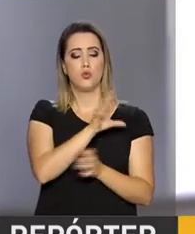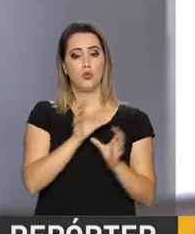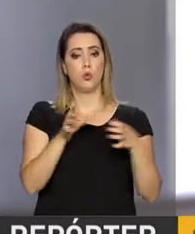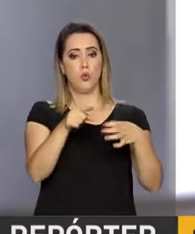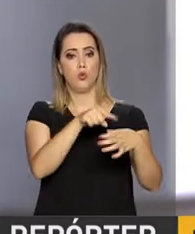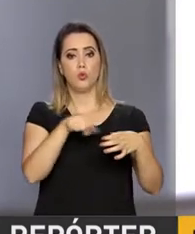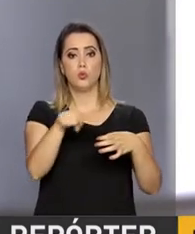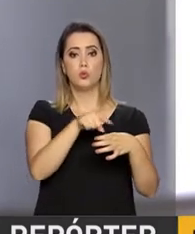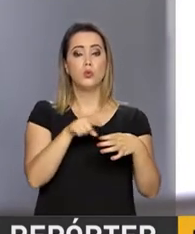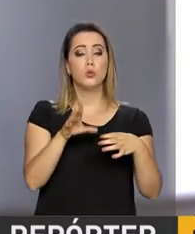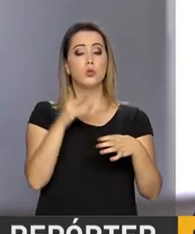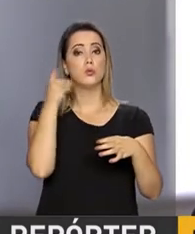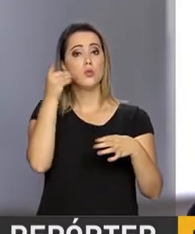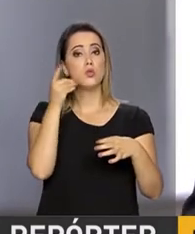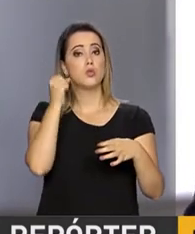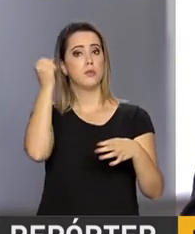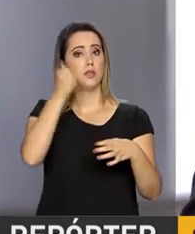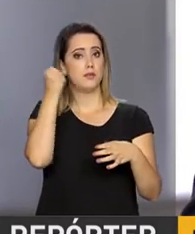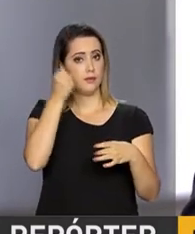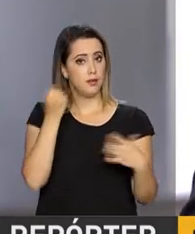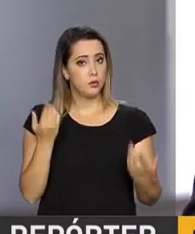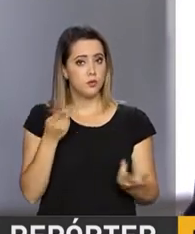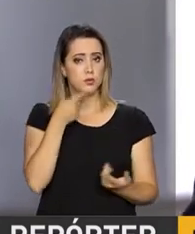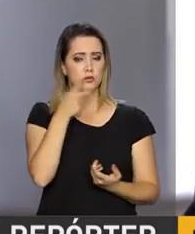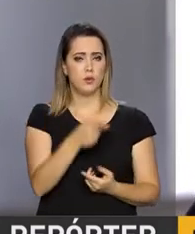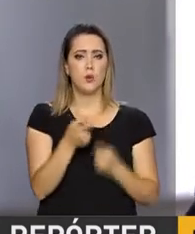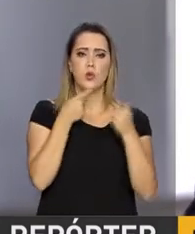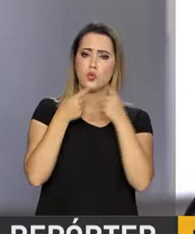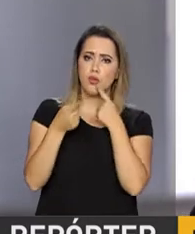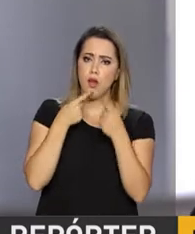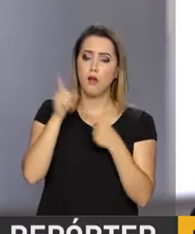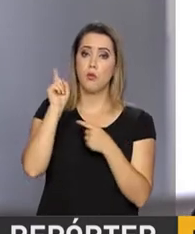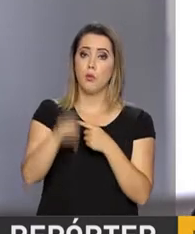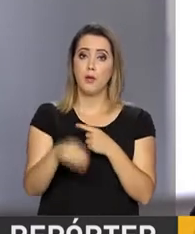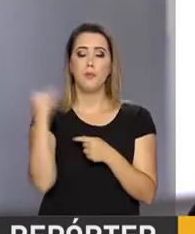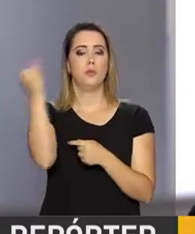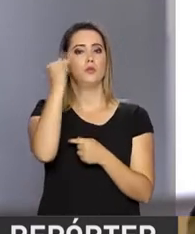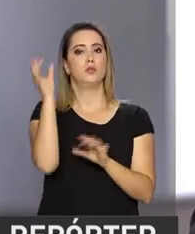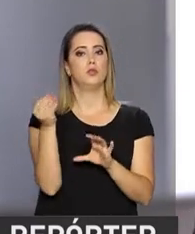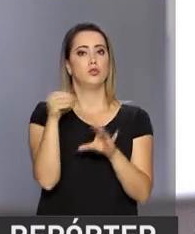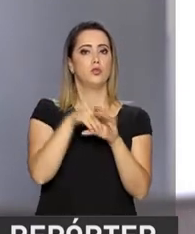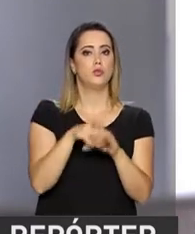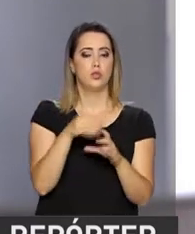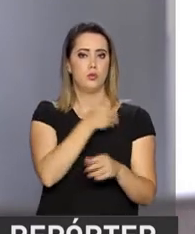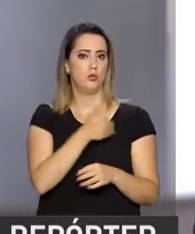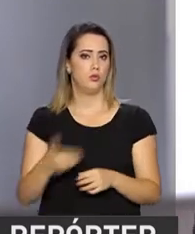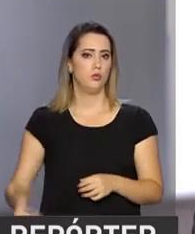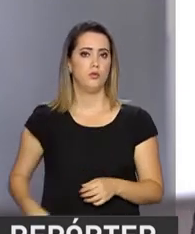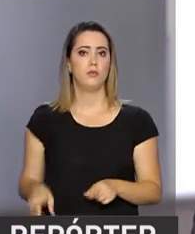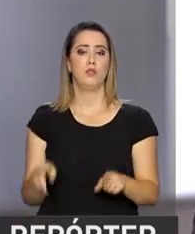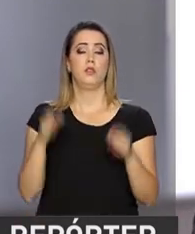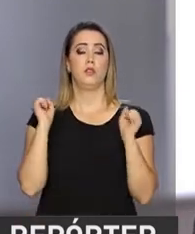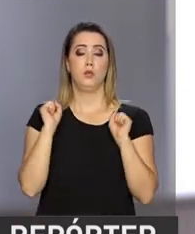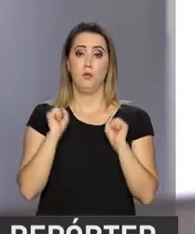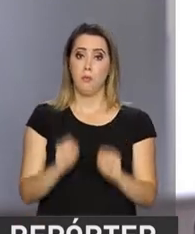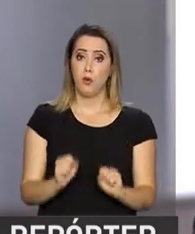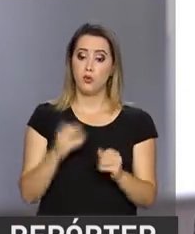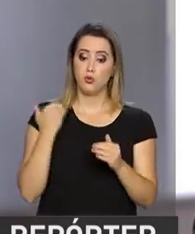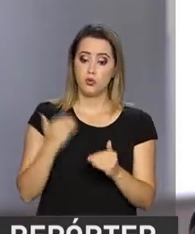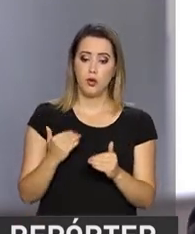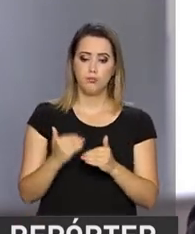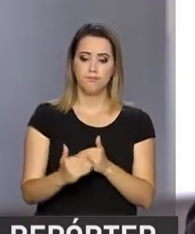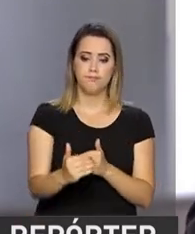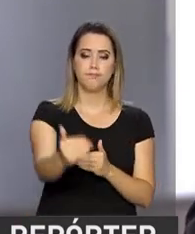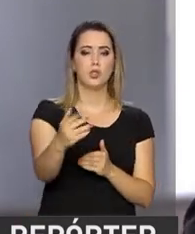marca de sua gestão e para michel temer no momento já há condições de se levar adiante reformas estruturantes